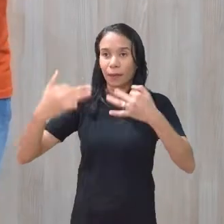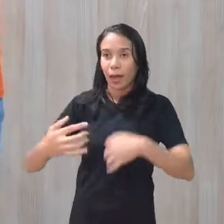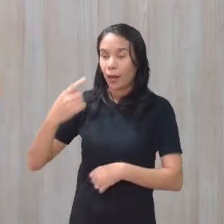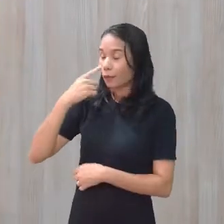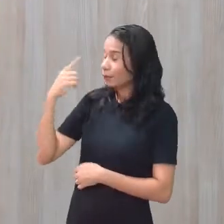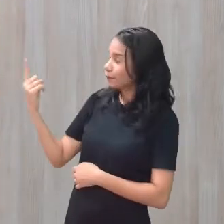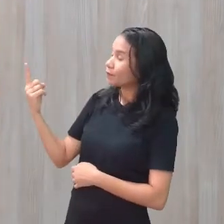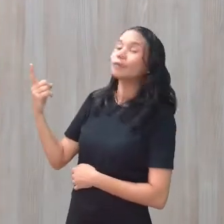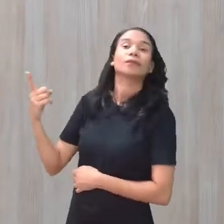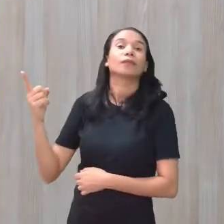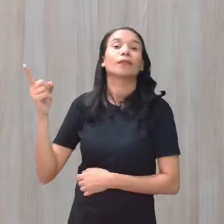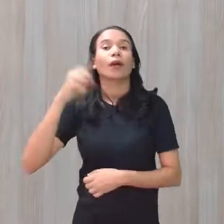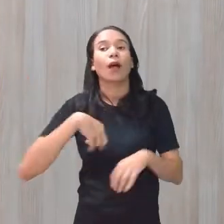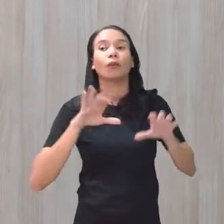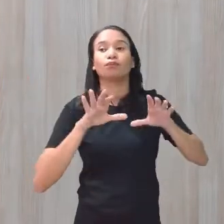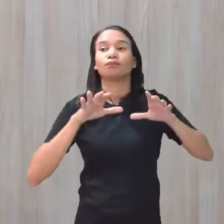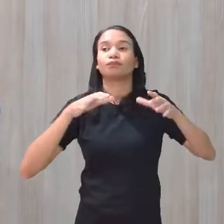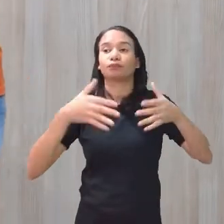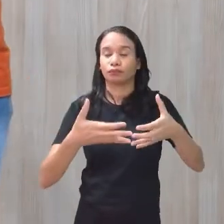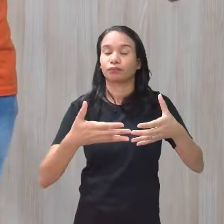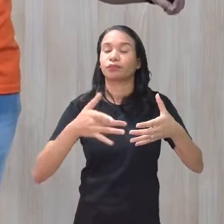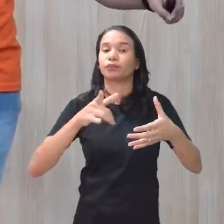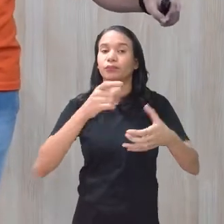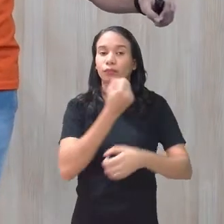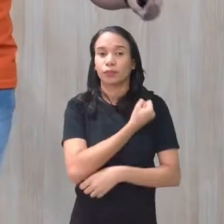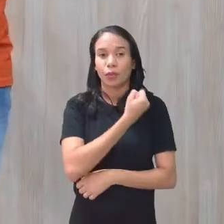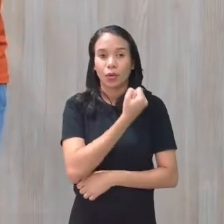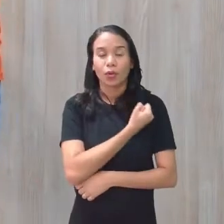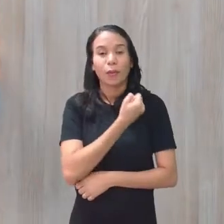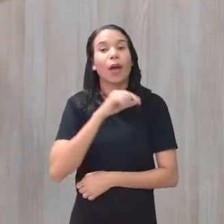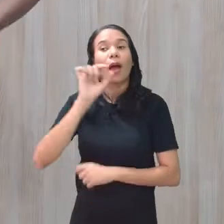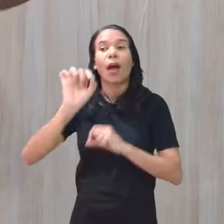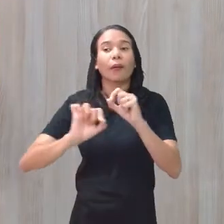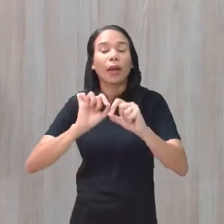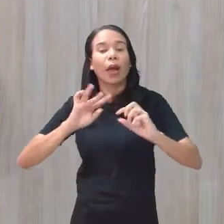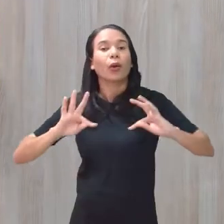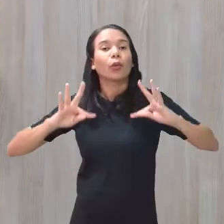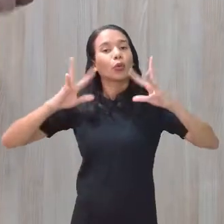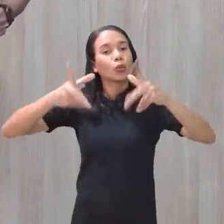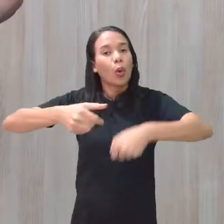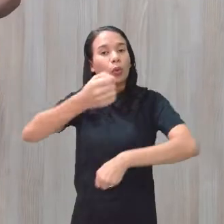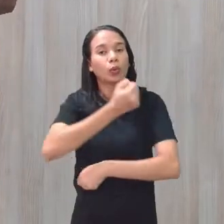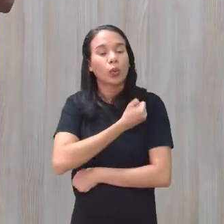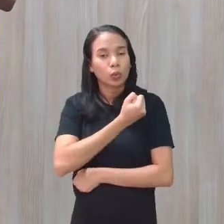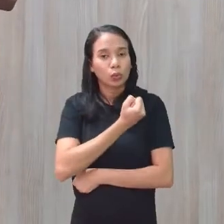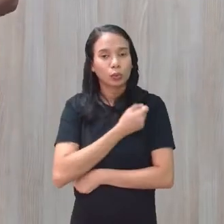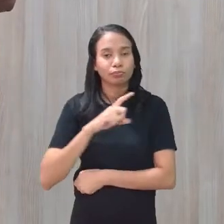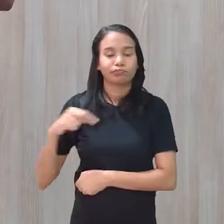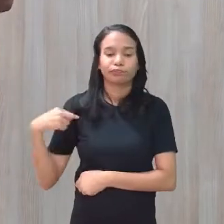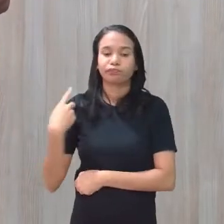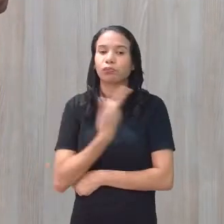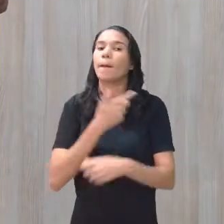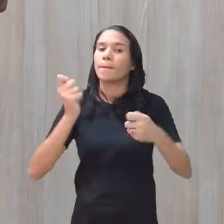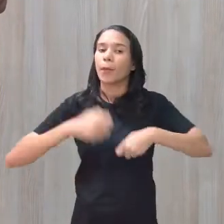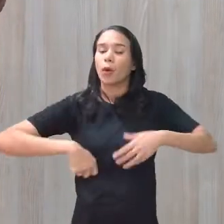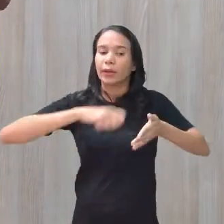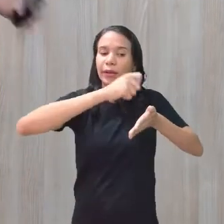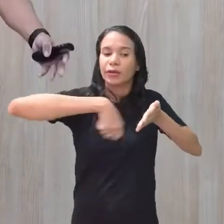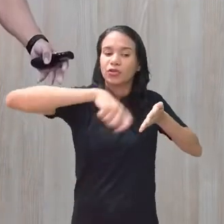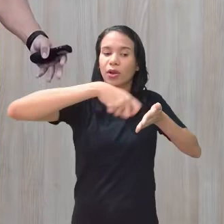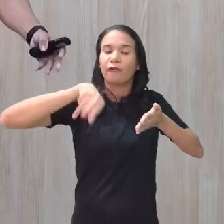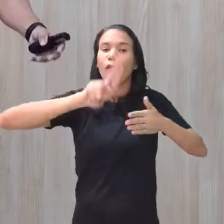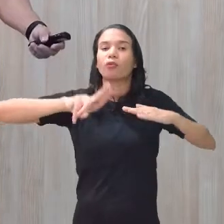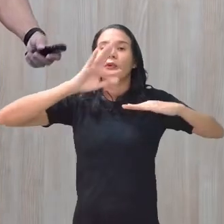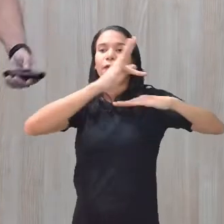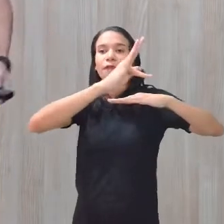ó. Conjunto dos números racionais são todos os números que a gente pode escrever ele na forma de